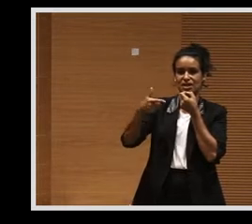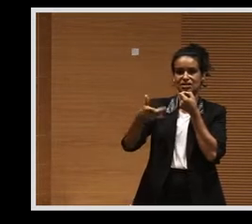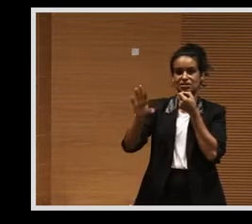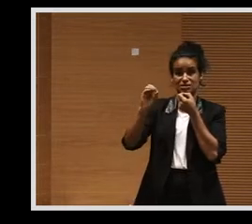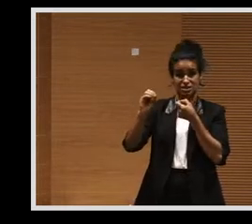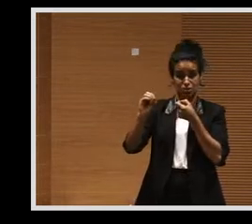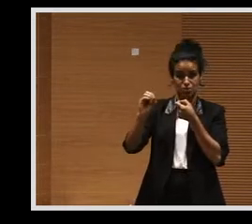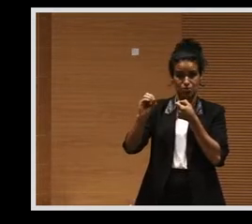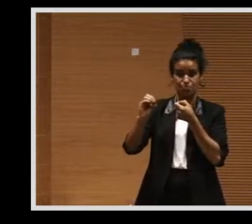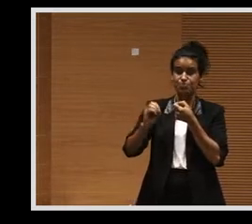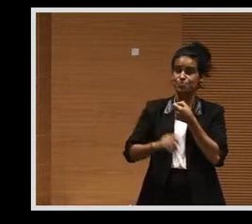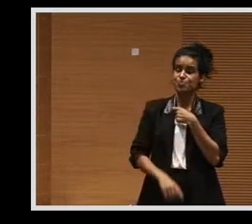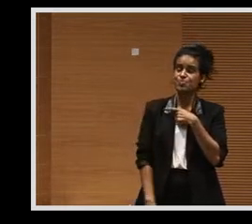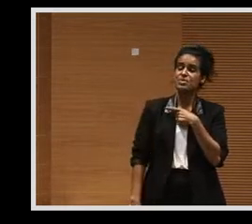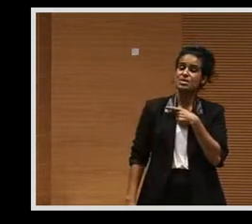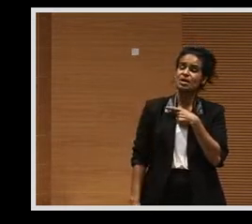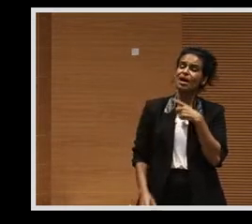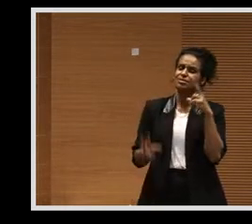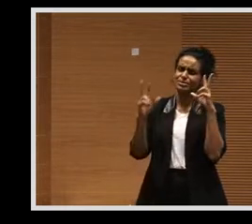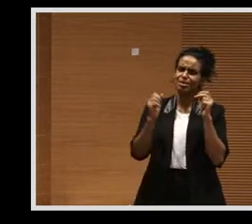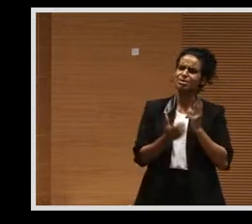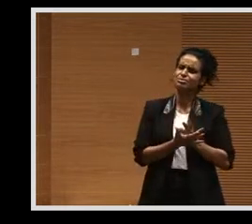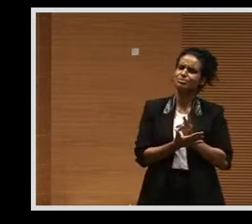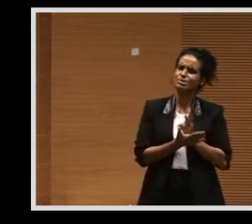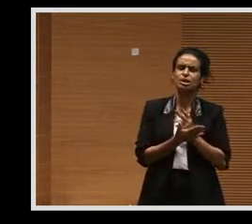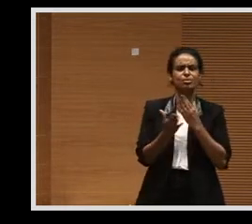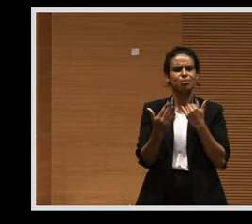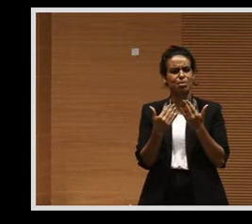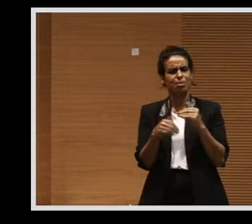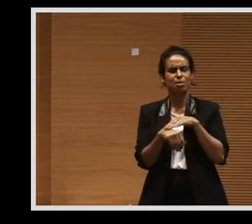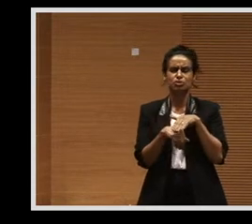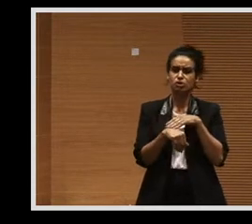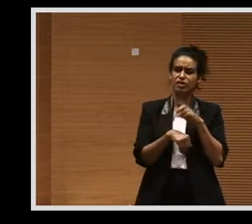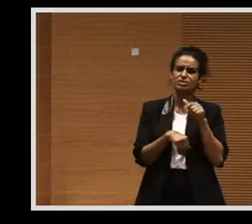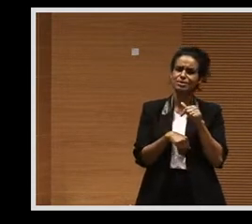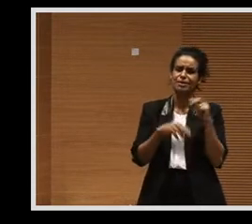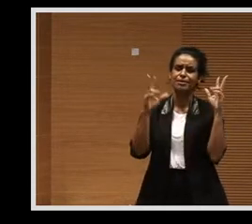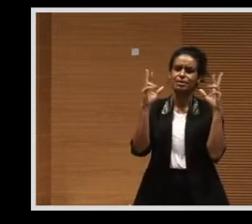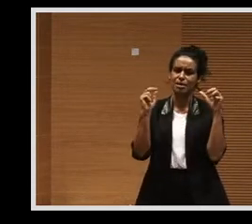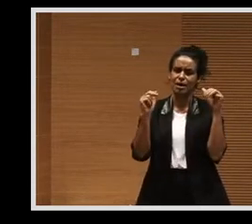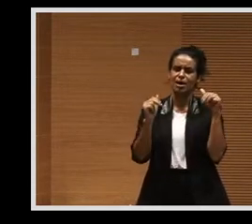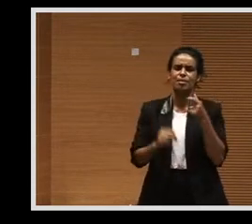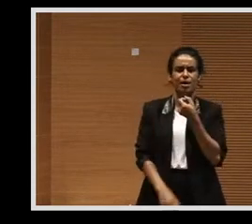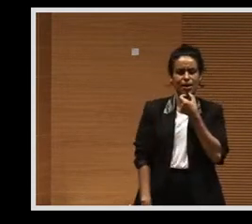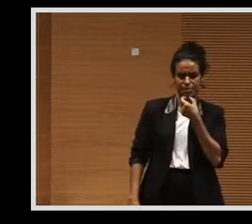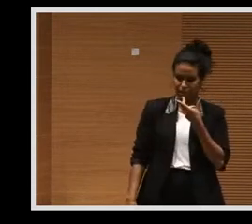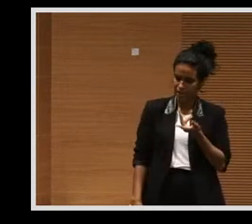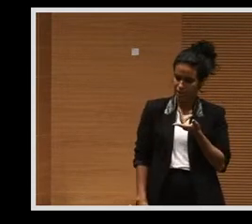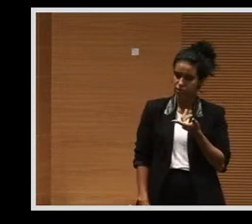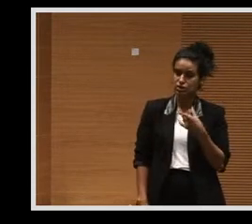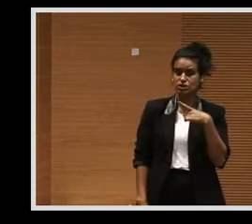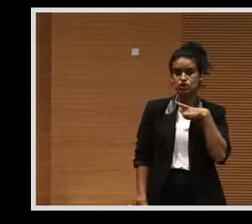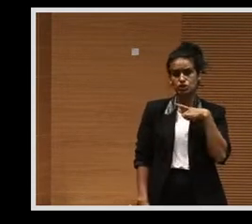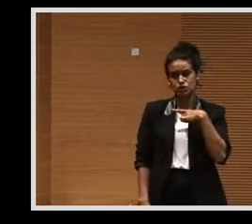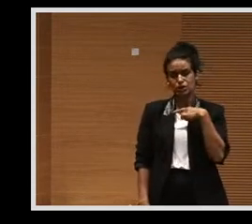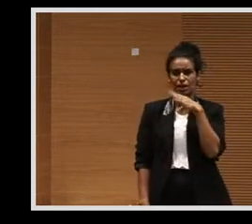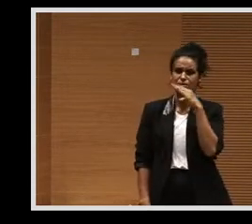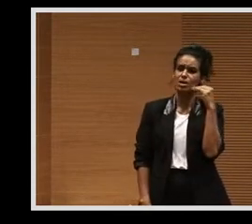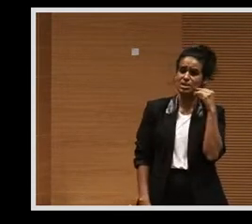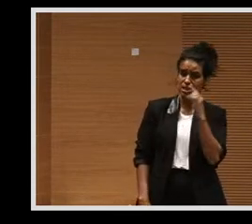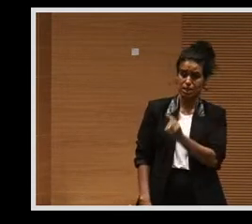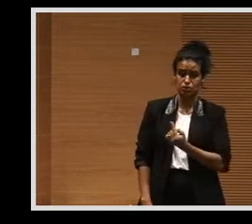aliás, gravíssima não, uma adolescente com a vida muito difícil, né? É institucionalizada no, né? Na casa de